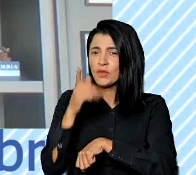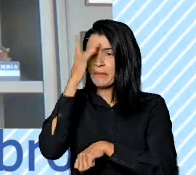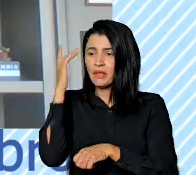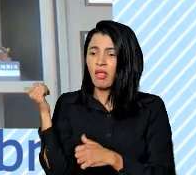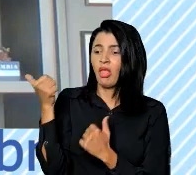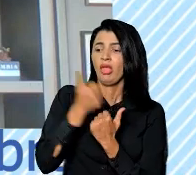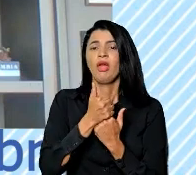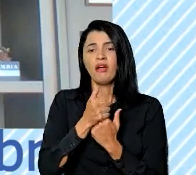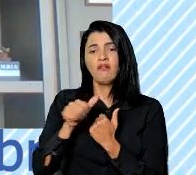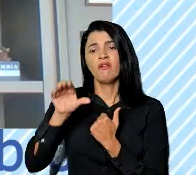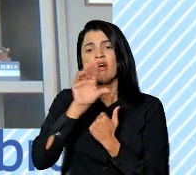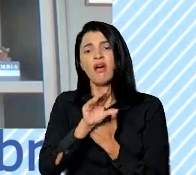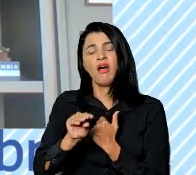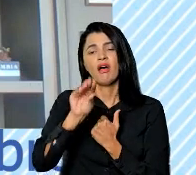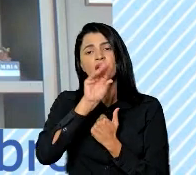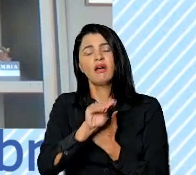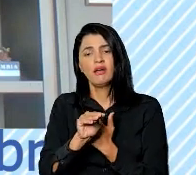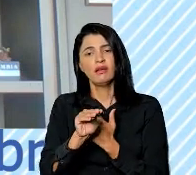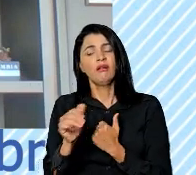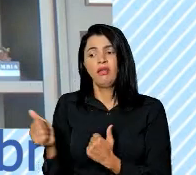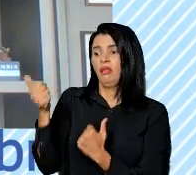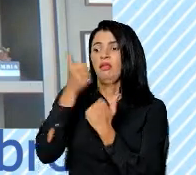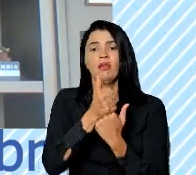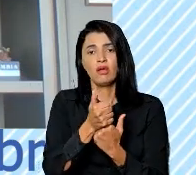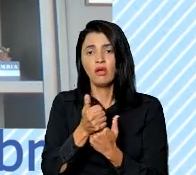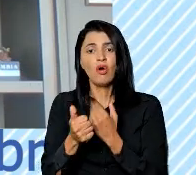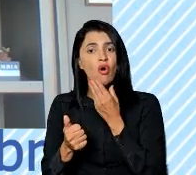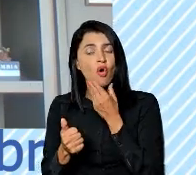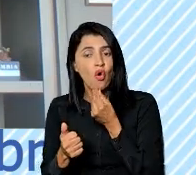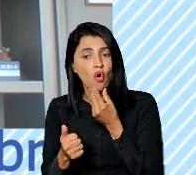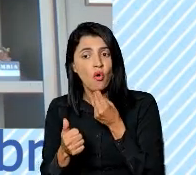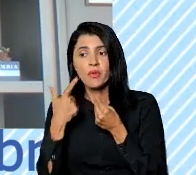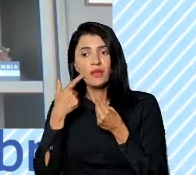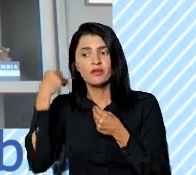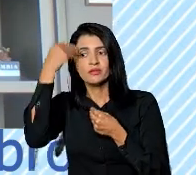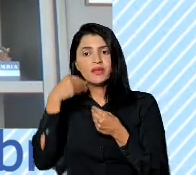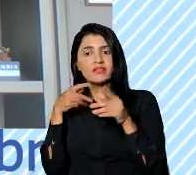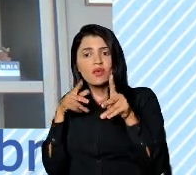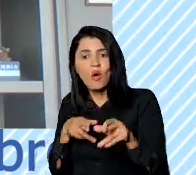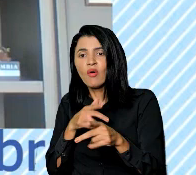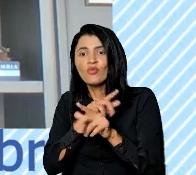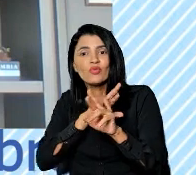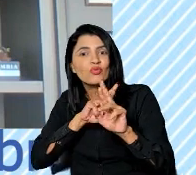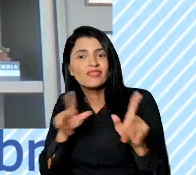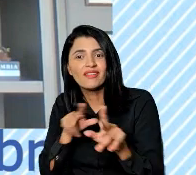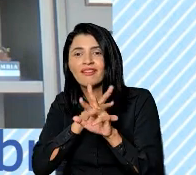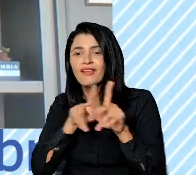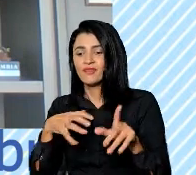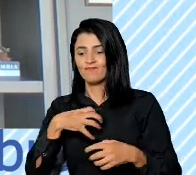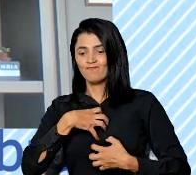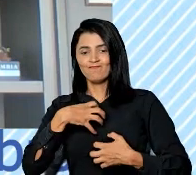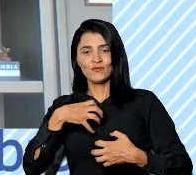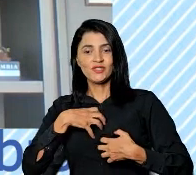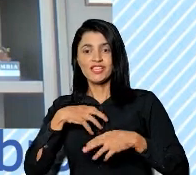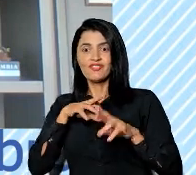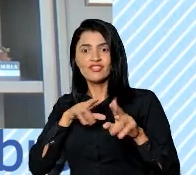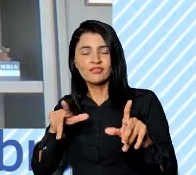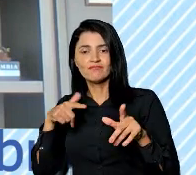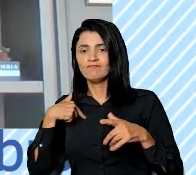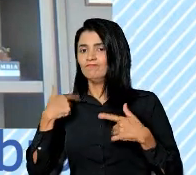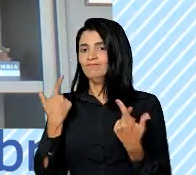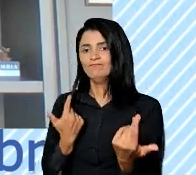nós. Tivemos que esperar com que os homens que não vivenciam as nossas experiências, que não sentem as nossas dores, que não